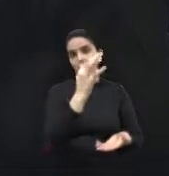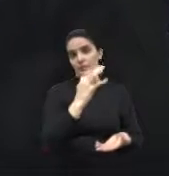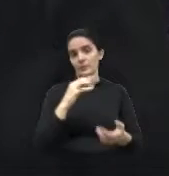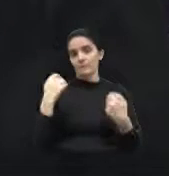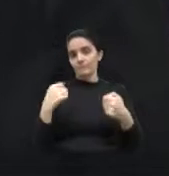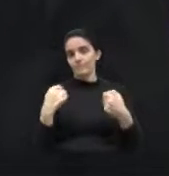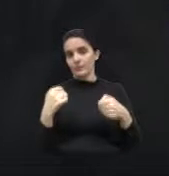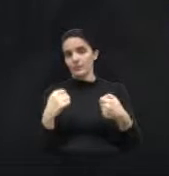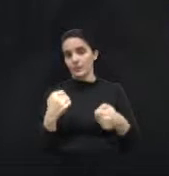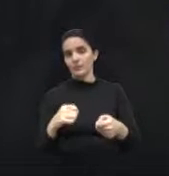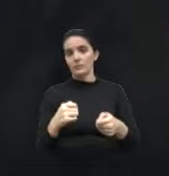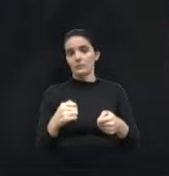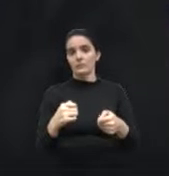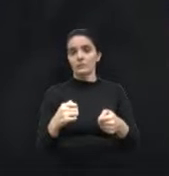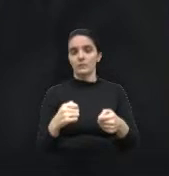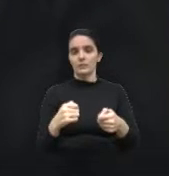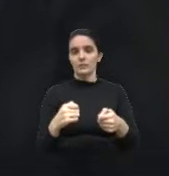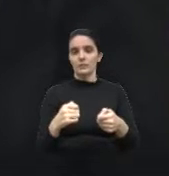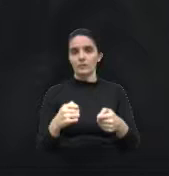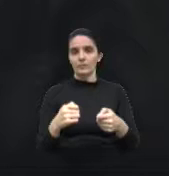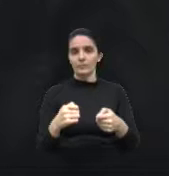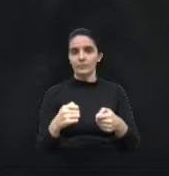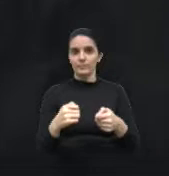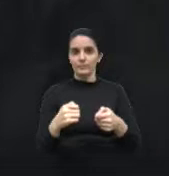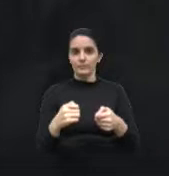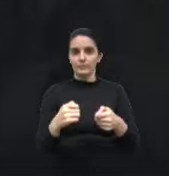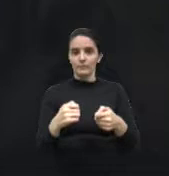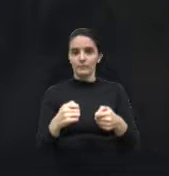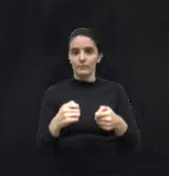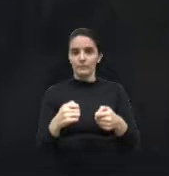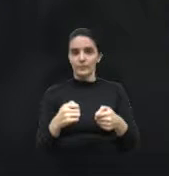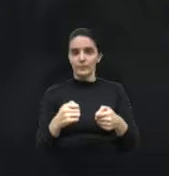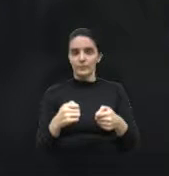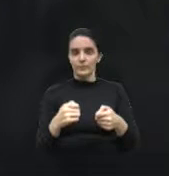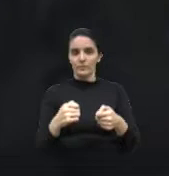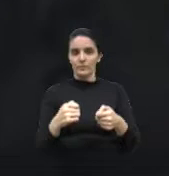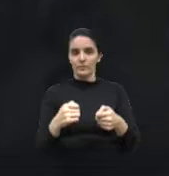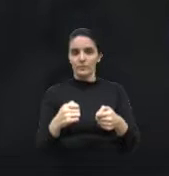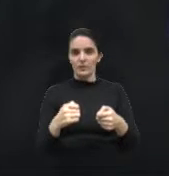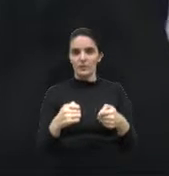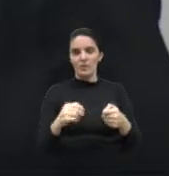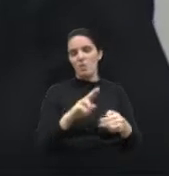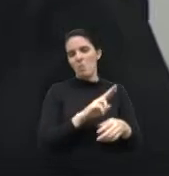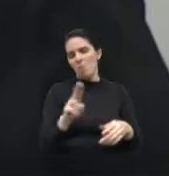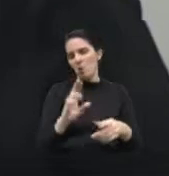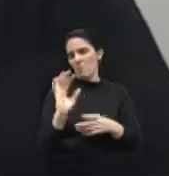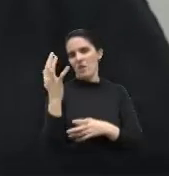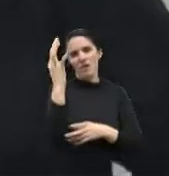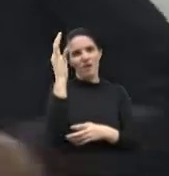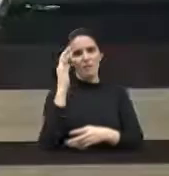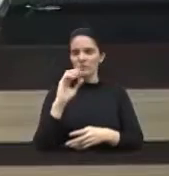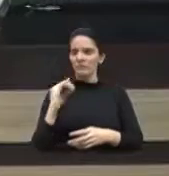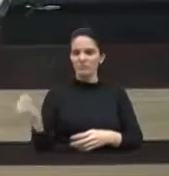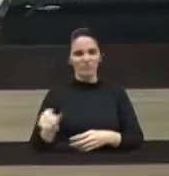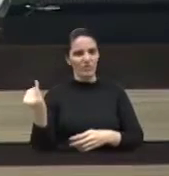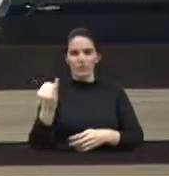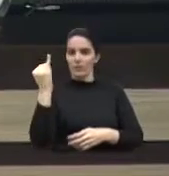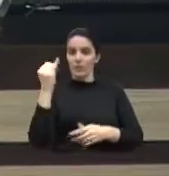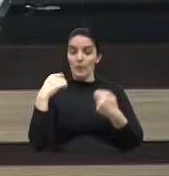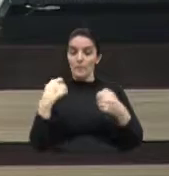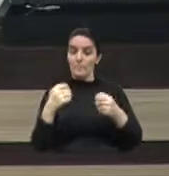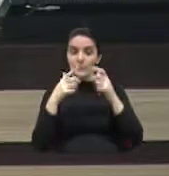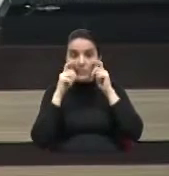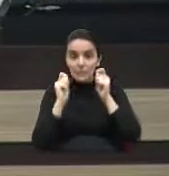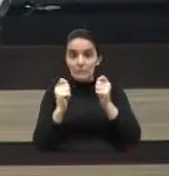pouco deixar de ficar fazendo nome em cima de árvore e cuidar mais da nascente. Obrigado, senhor presidente.